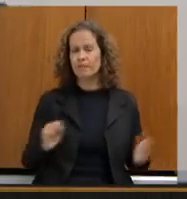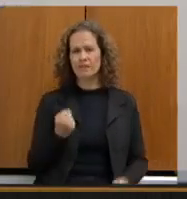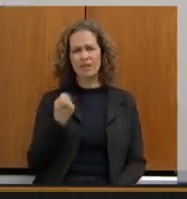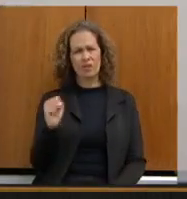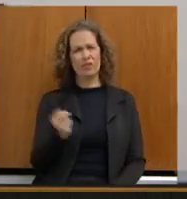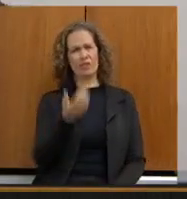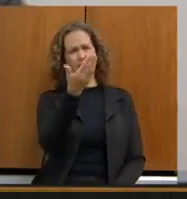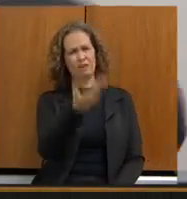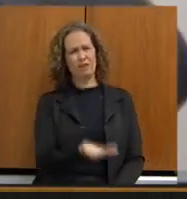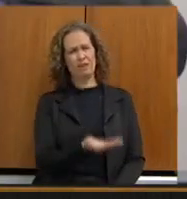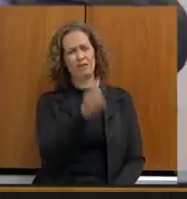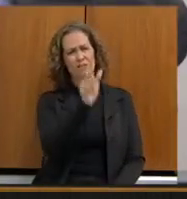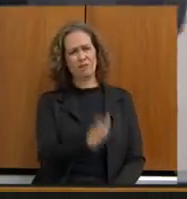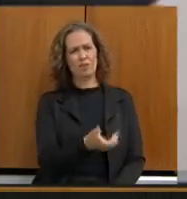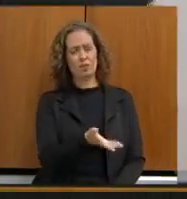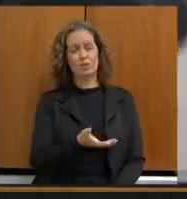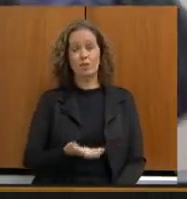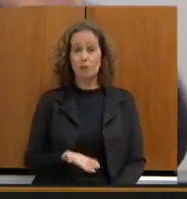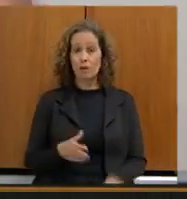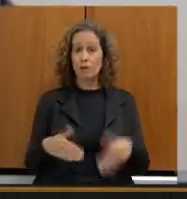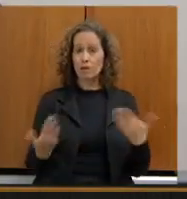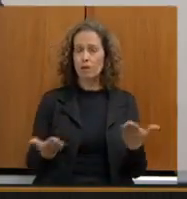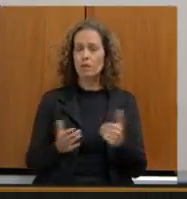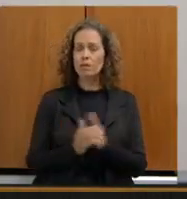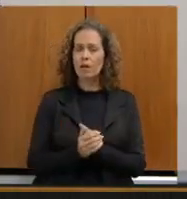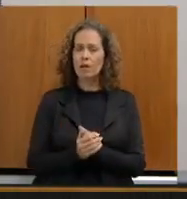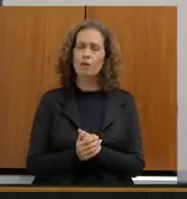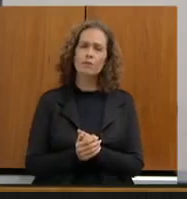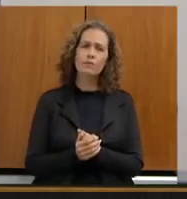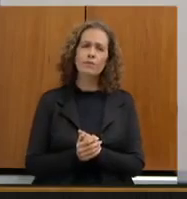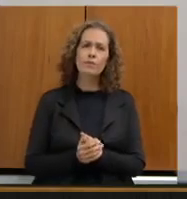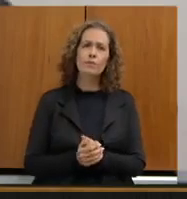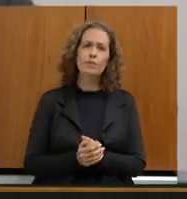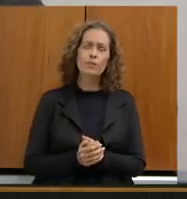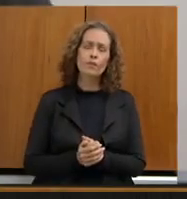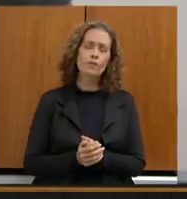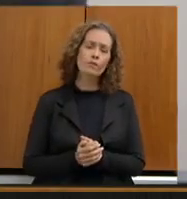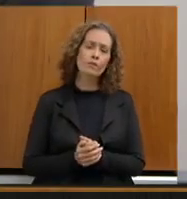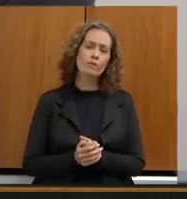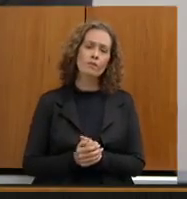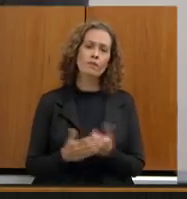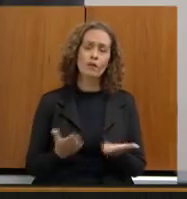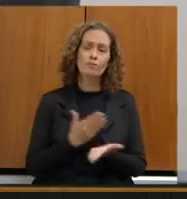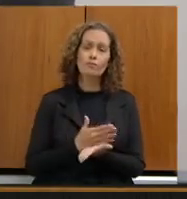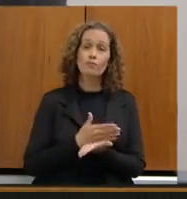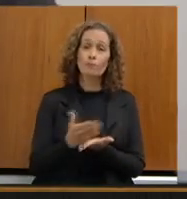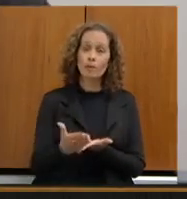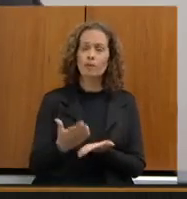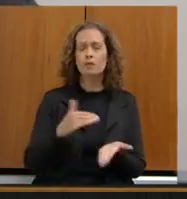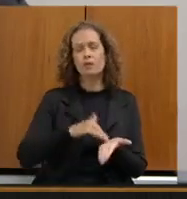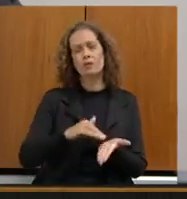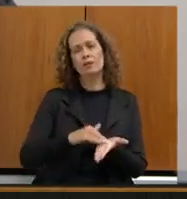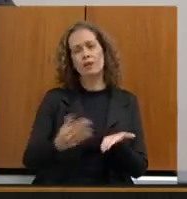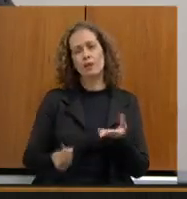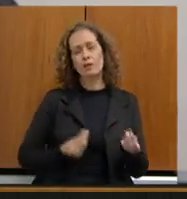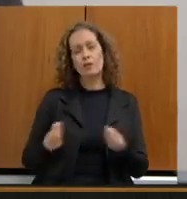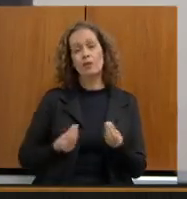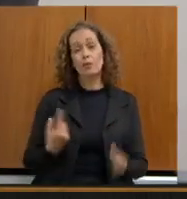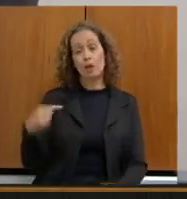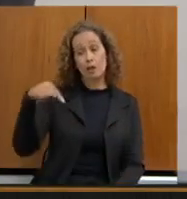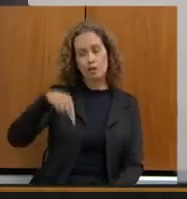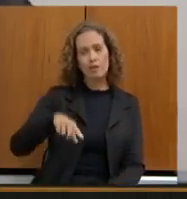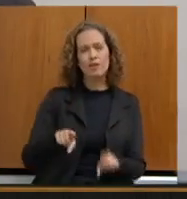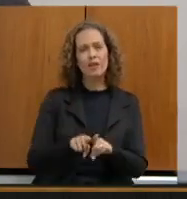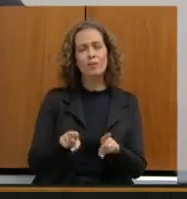esse tipo é essa essas figuras essas autoridades eu comecei por aqui nessa Retalho me segue Aqui também tá